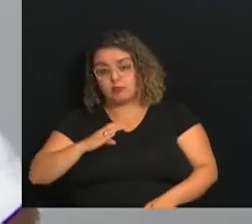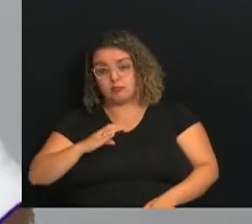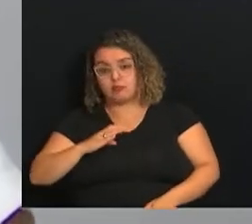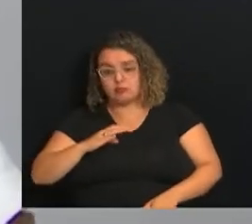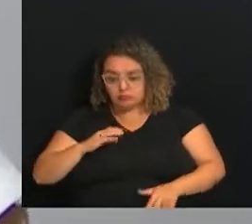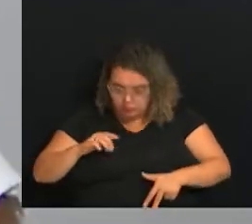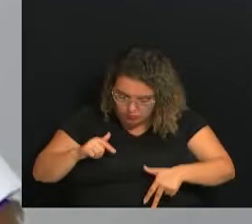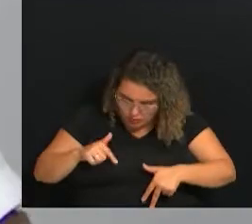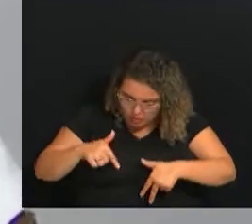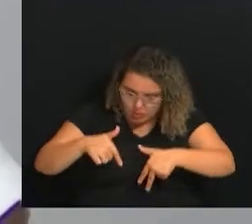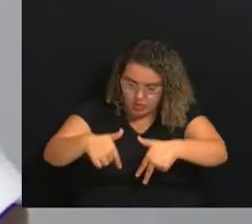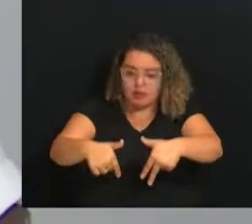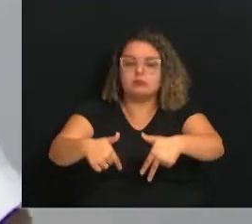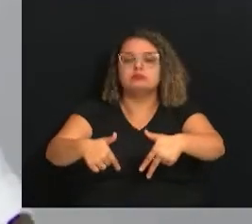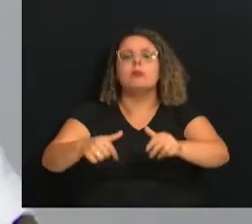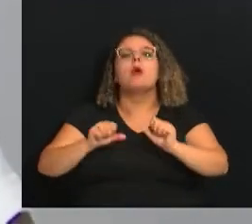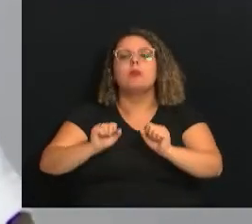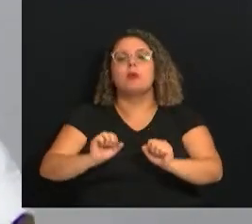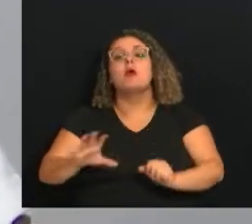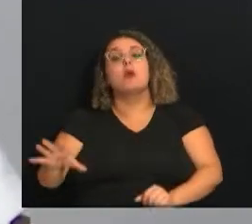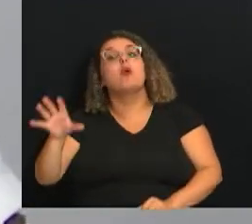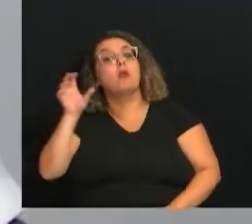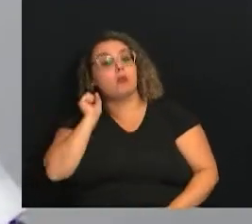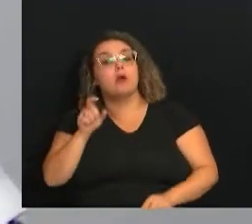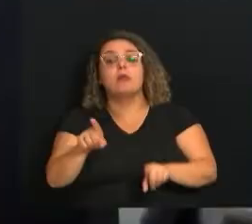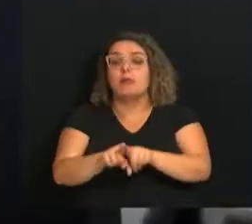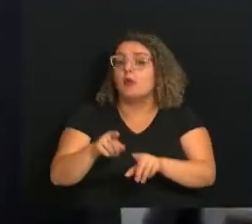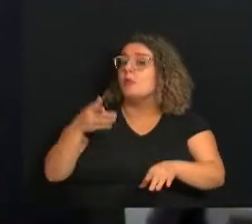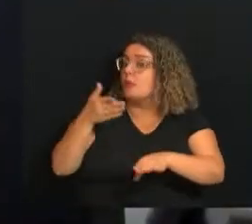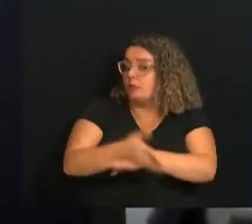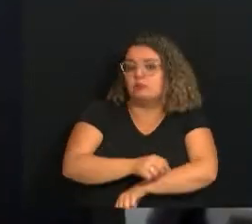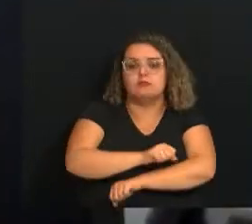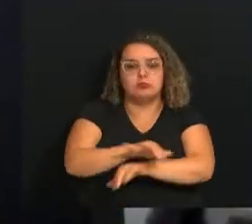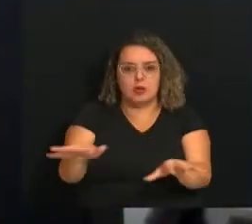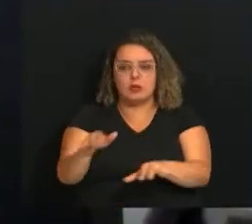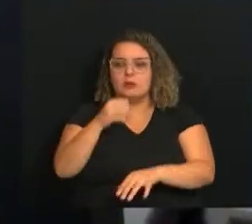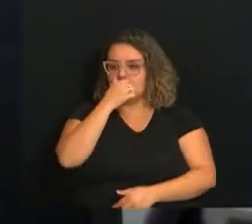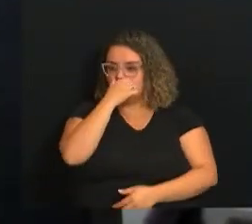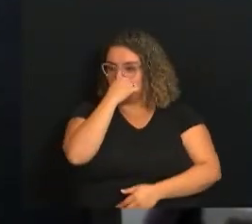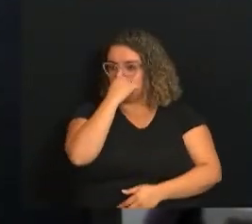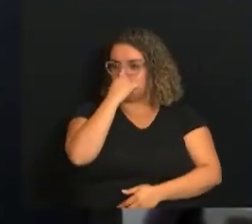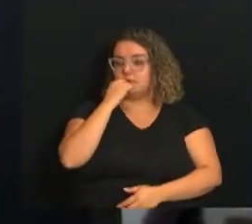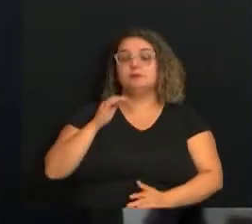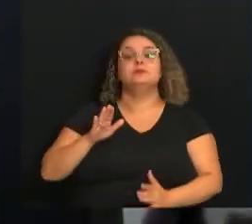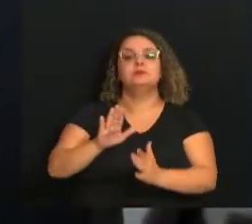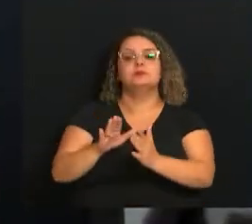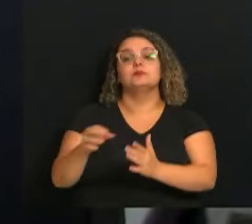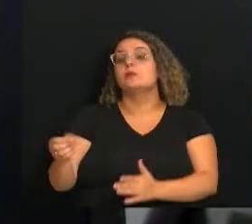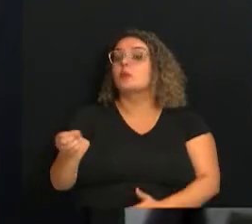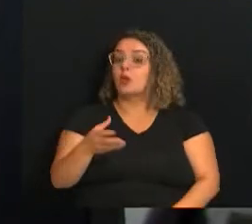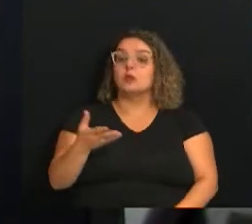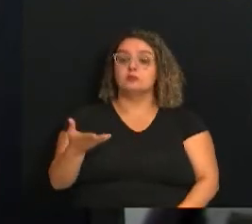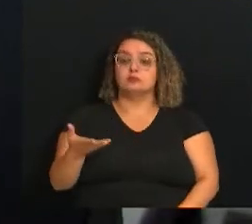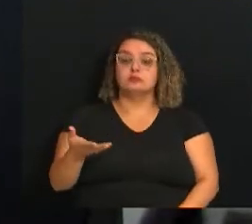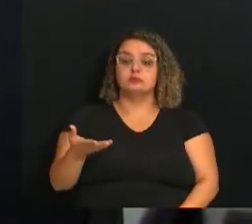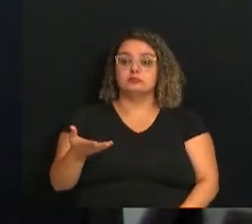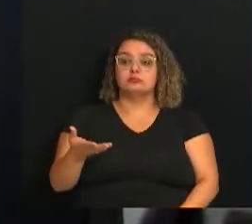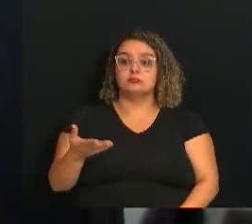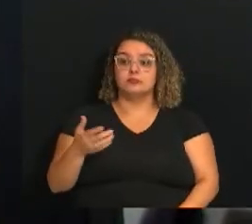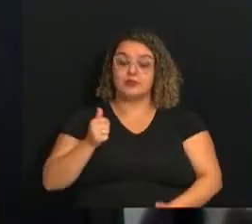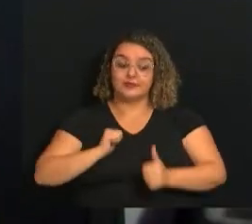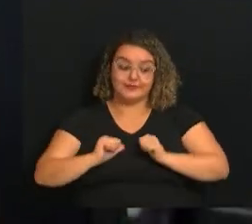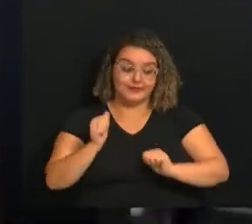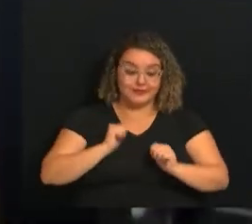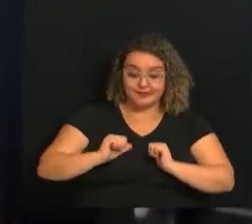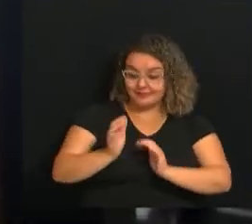área, possam ser ouvidos e possam ter uma ampla participação. Primeiro que a Frente Parlamentar é um instrumento novo, então estou muito ansiosa para